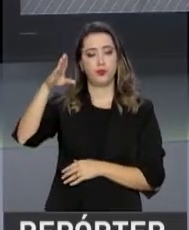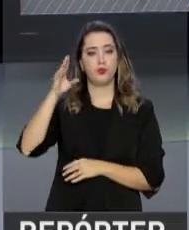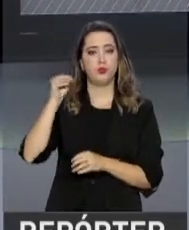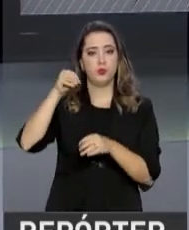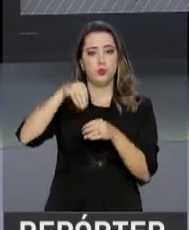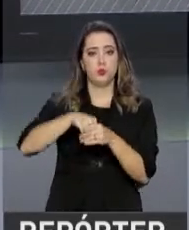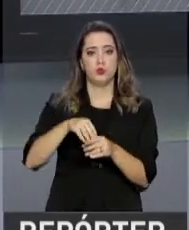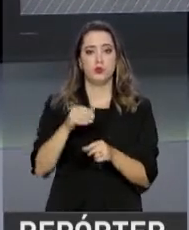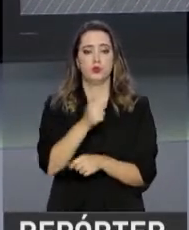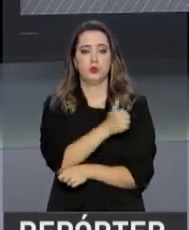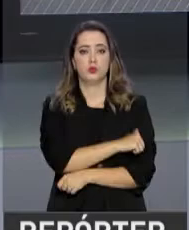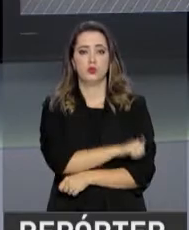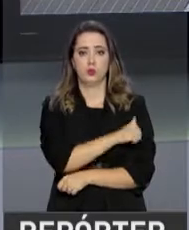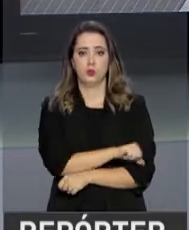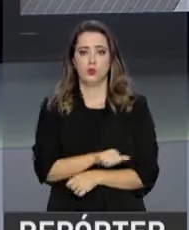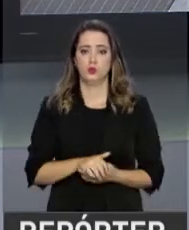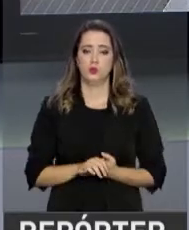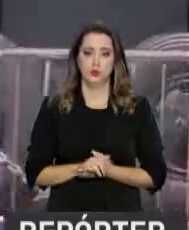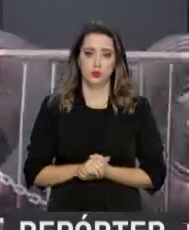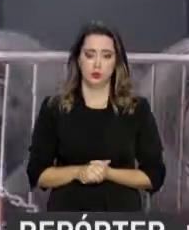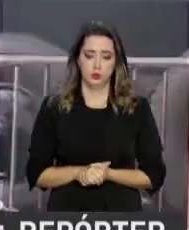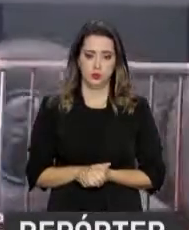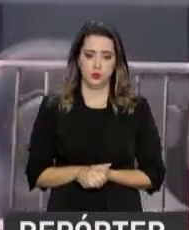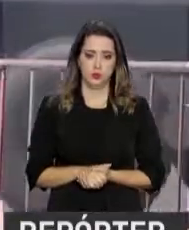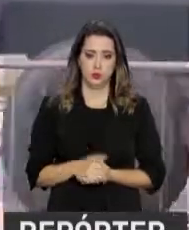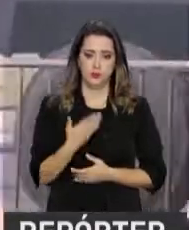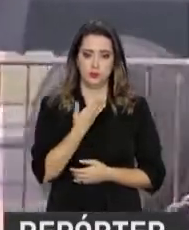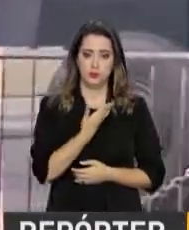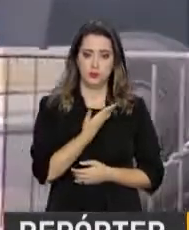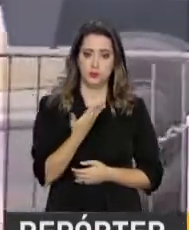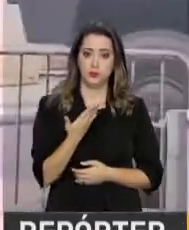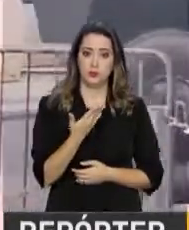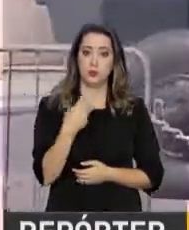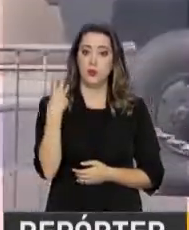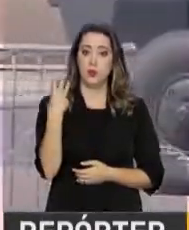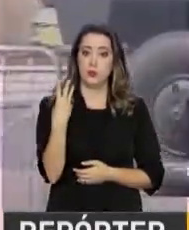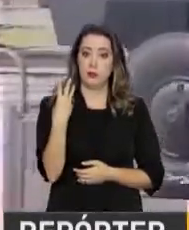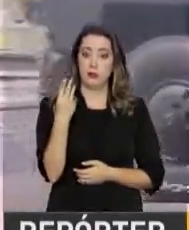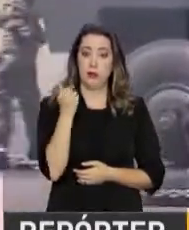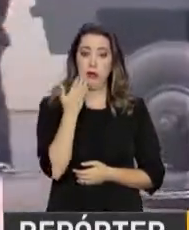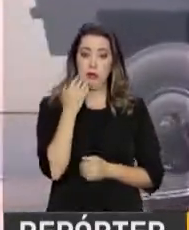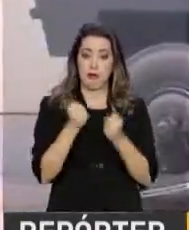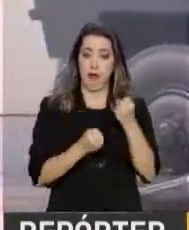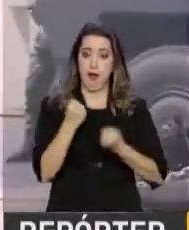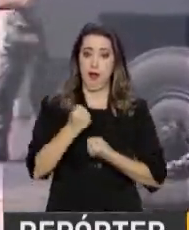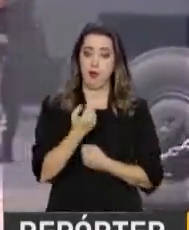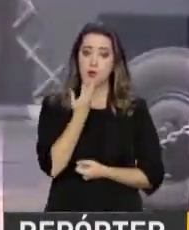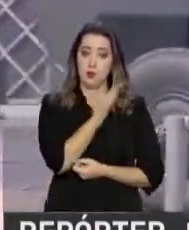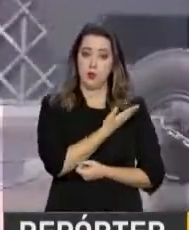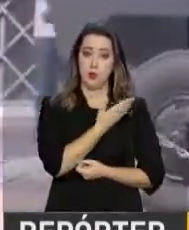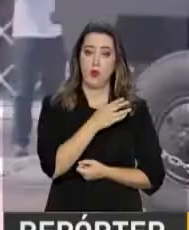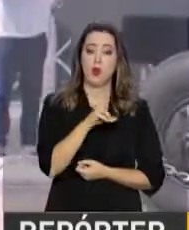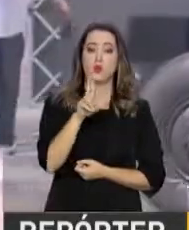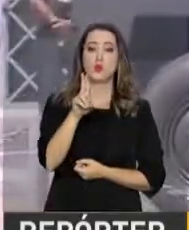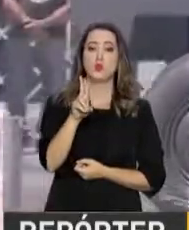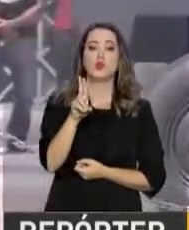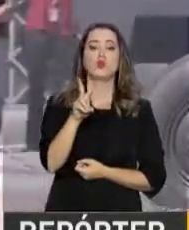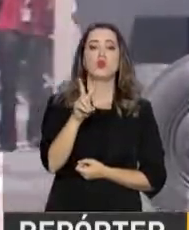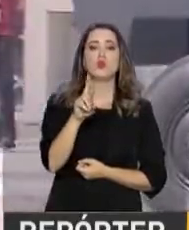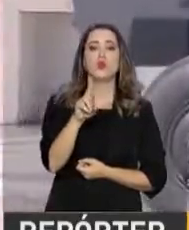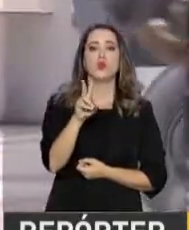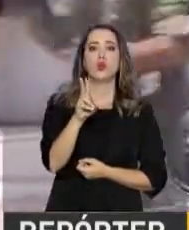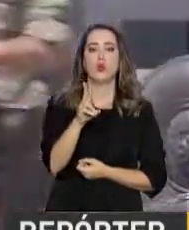na segurança pública do estado são 3 urutus veículos anfíbios fabricados no brasil